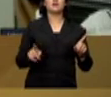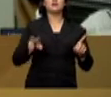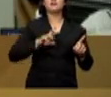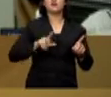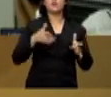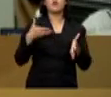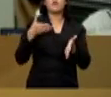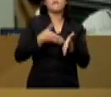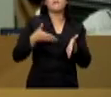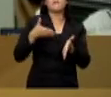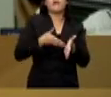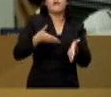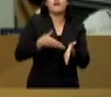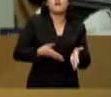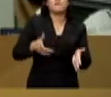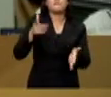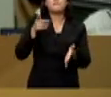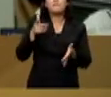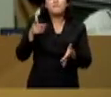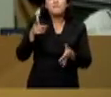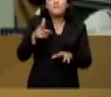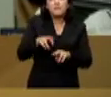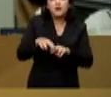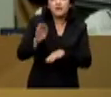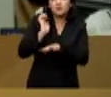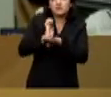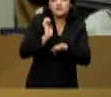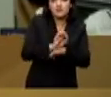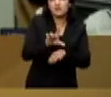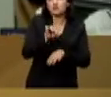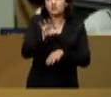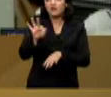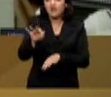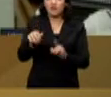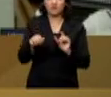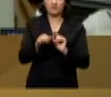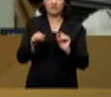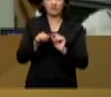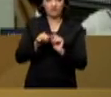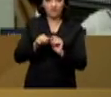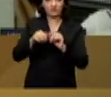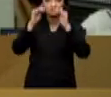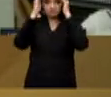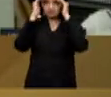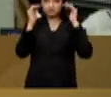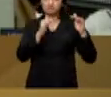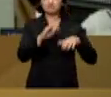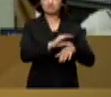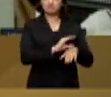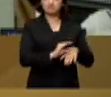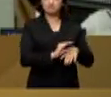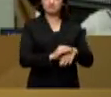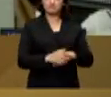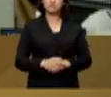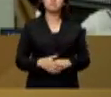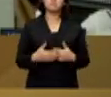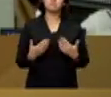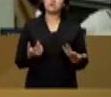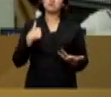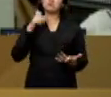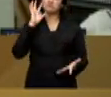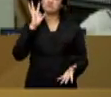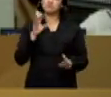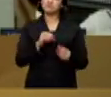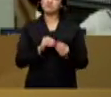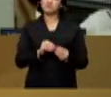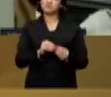ao exercício dessa atribuição pelos Estados e pelo Distrito Federal. Cumpre destacar ainda que, no meu entender, o